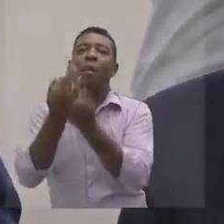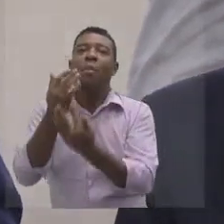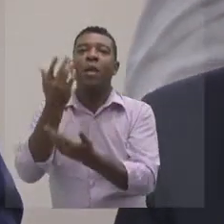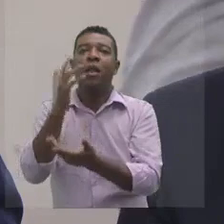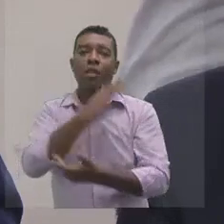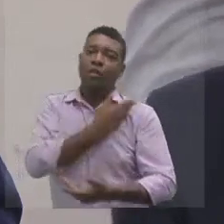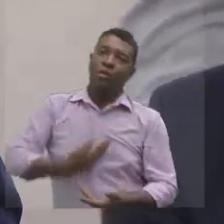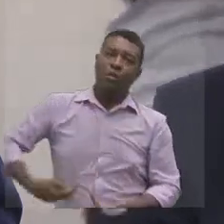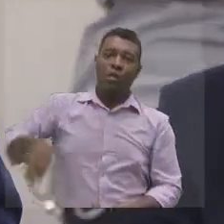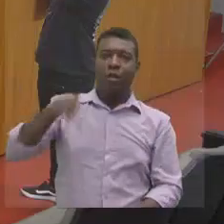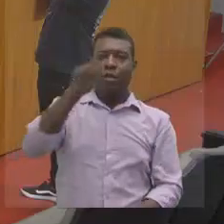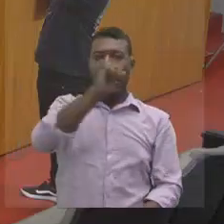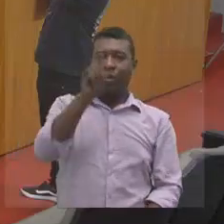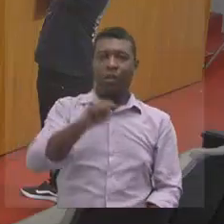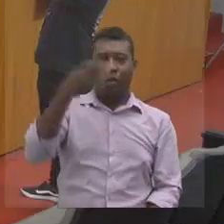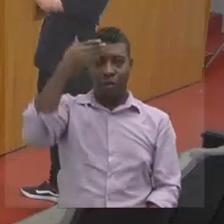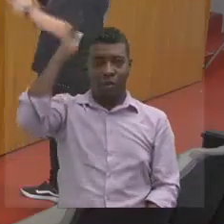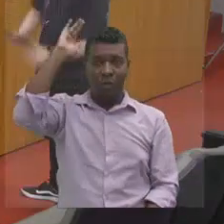perfeitamente